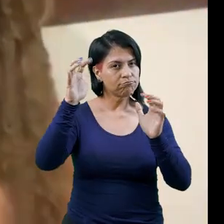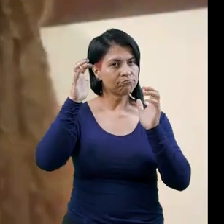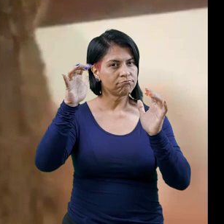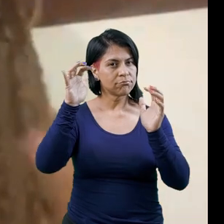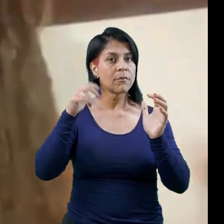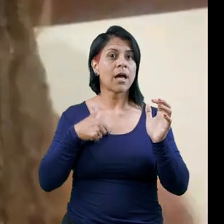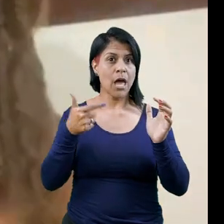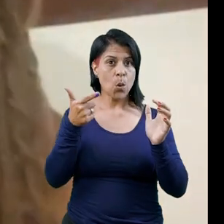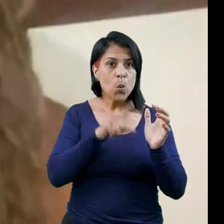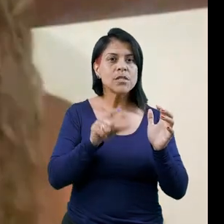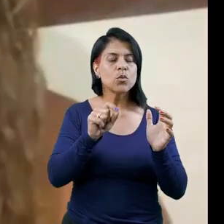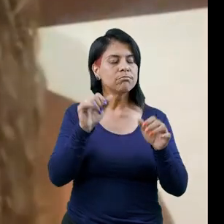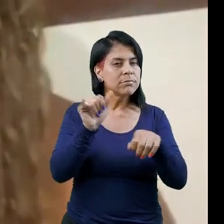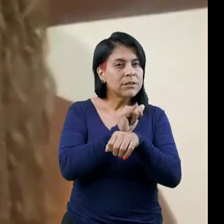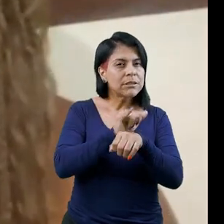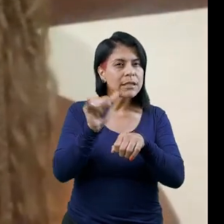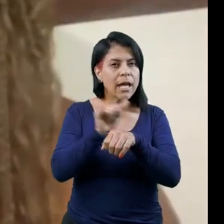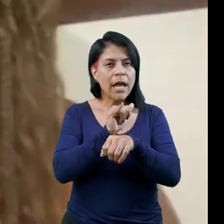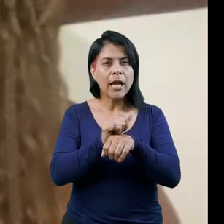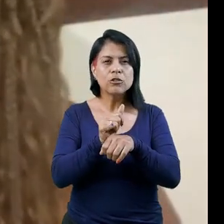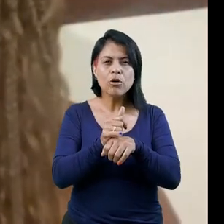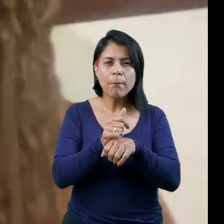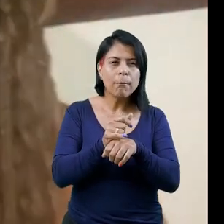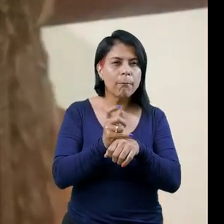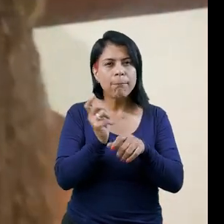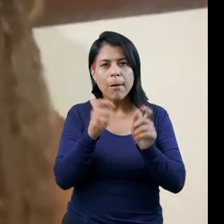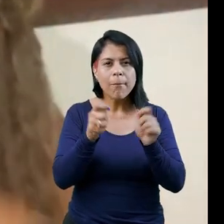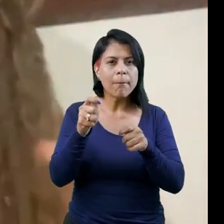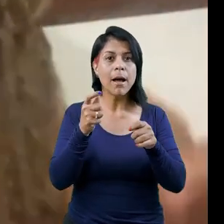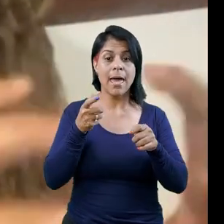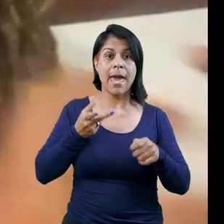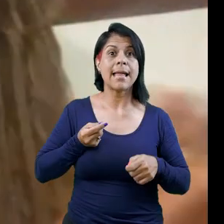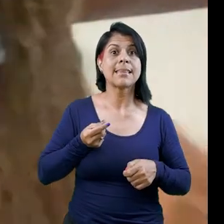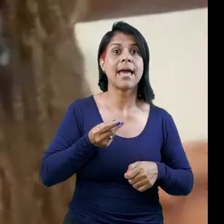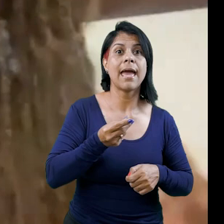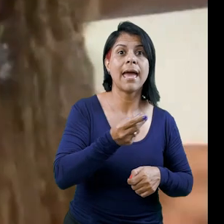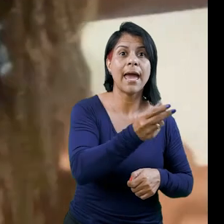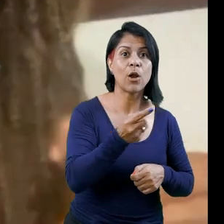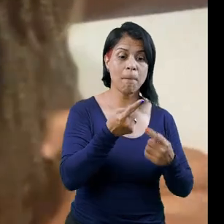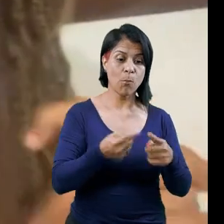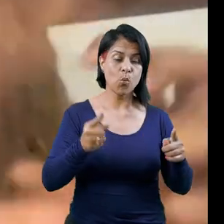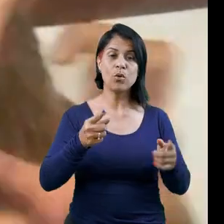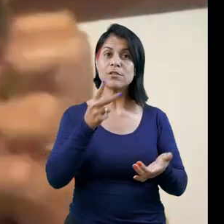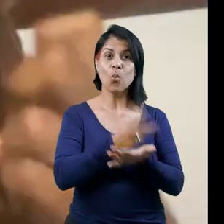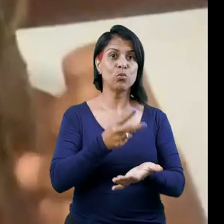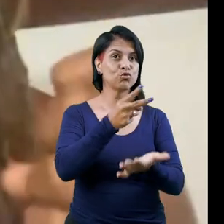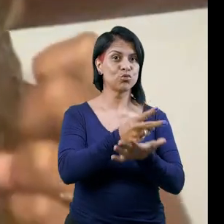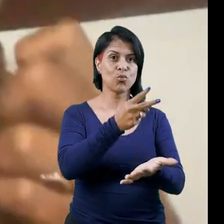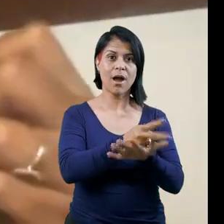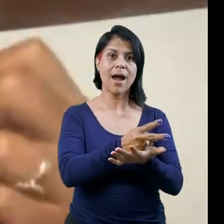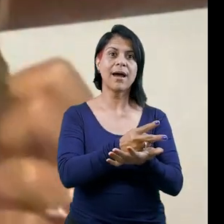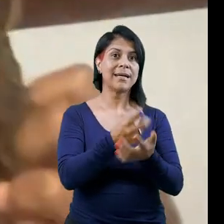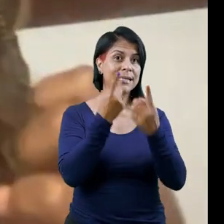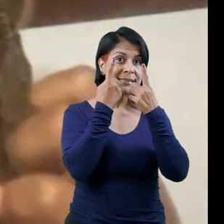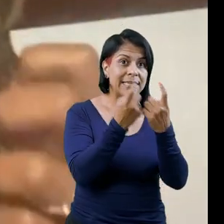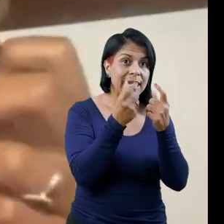construir táticas de eternização para aquilo que os interessa, e esquecer